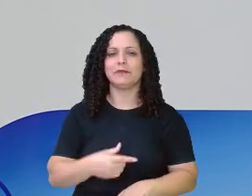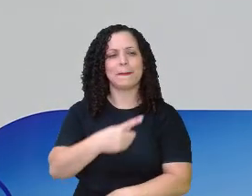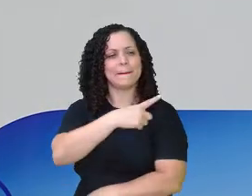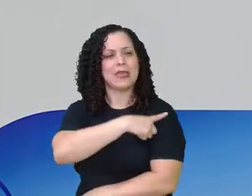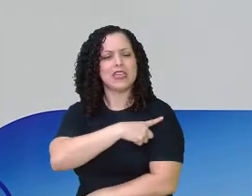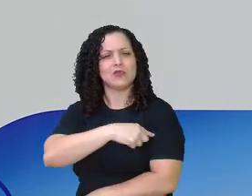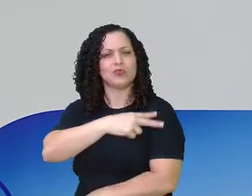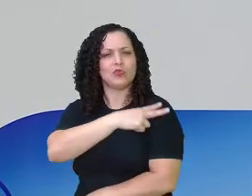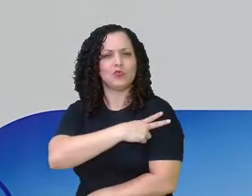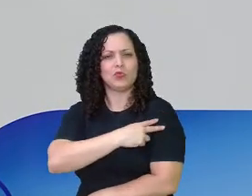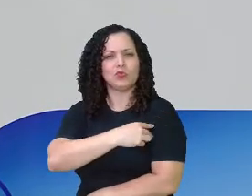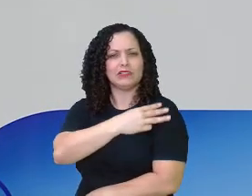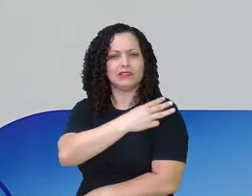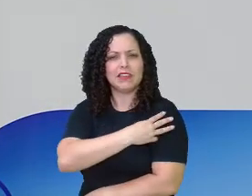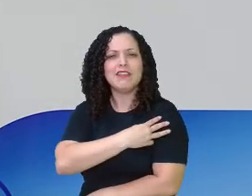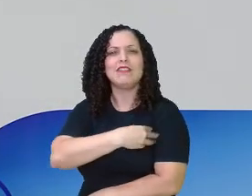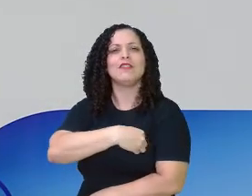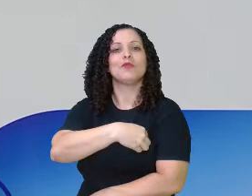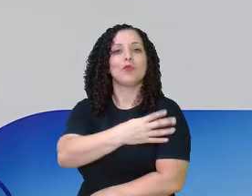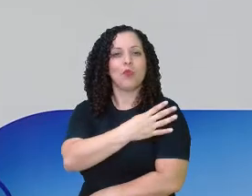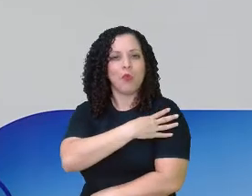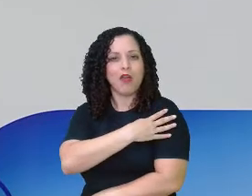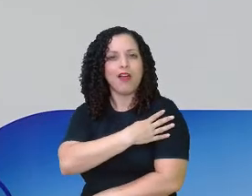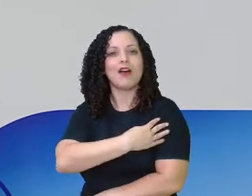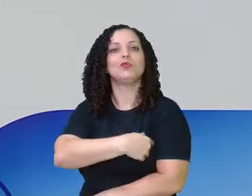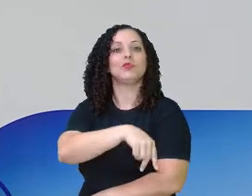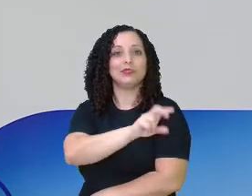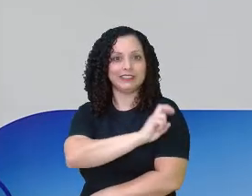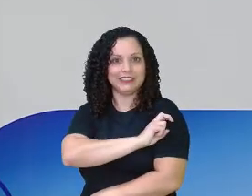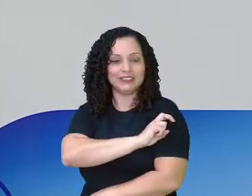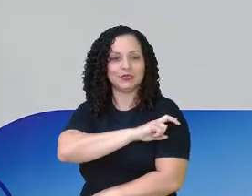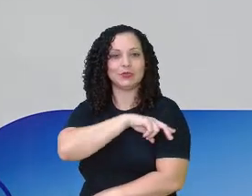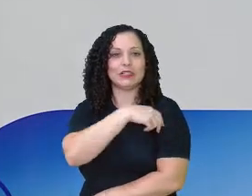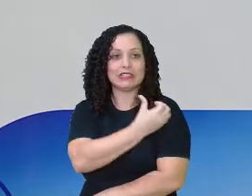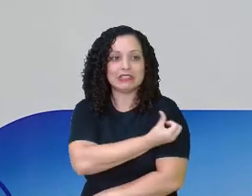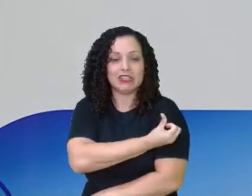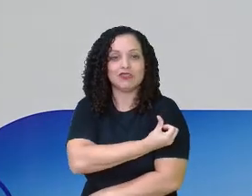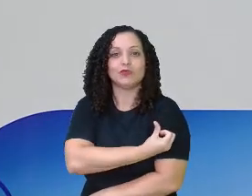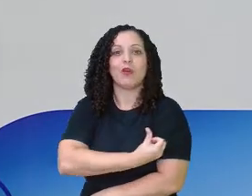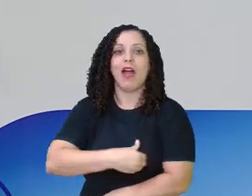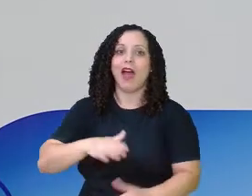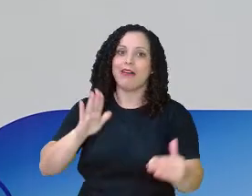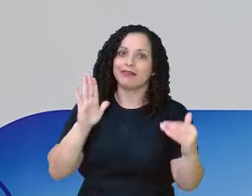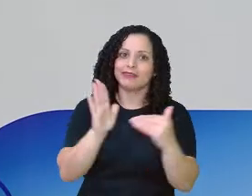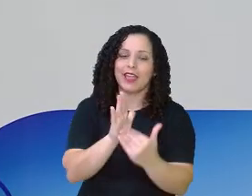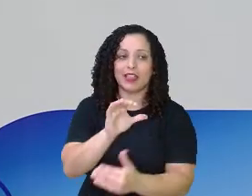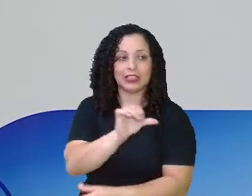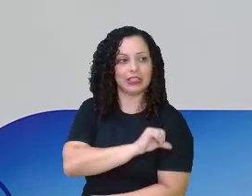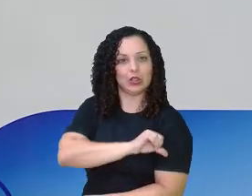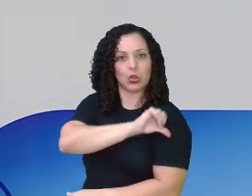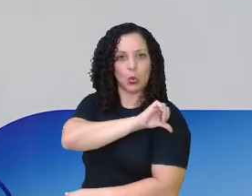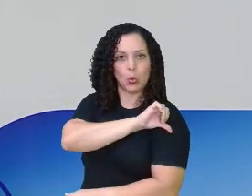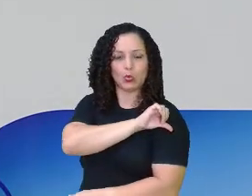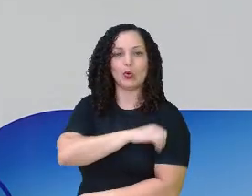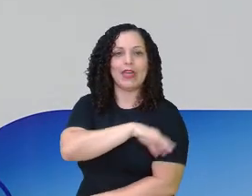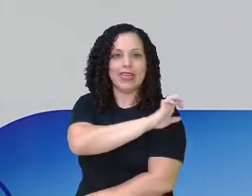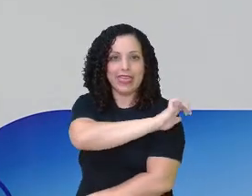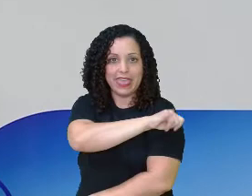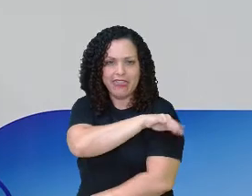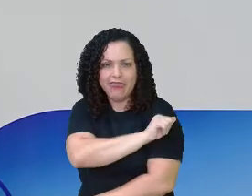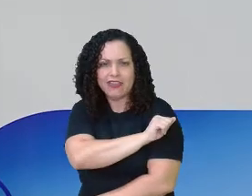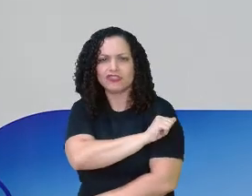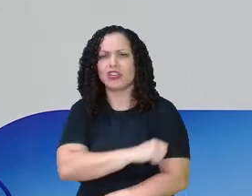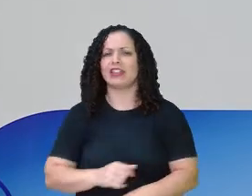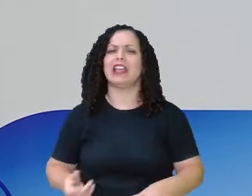primeiro ano, segundo ano, terceiro ano, quarto ano, quinto ano, até o nono ano, tem EJA, ou seja,